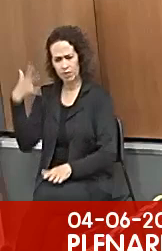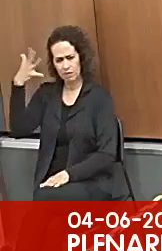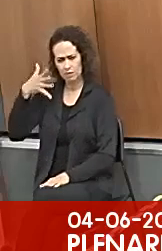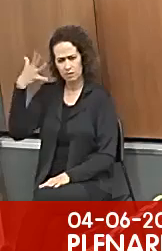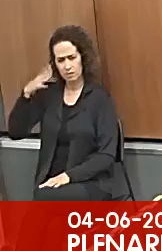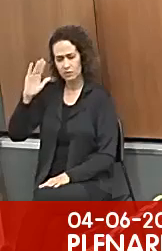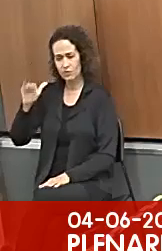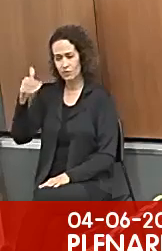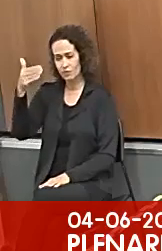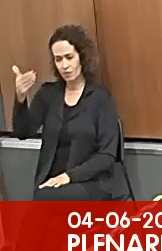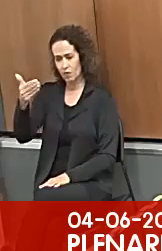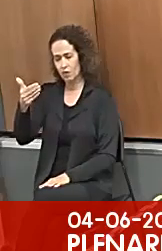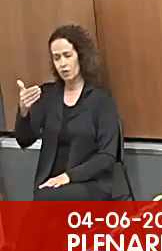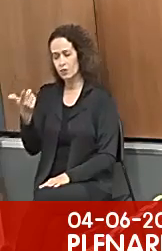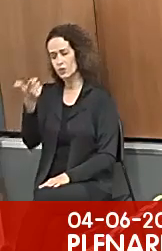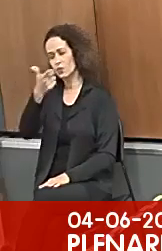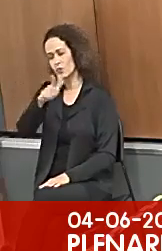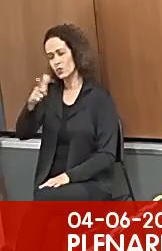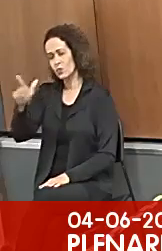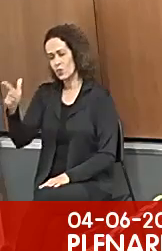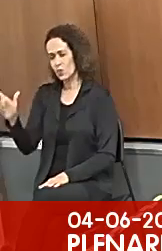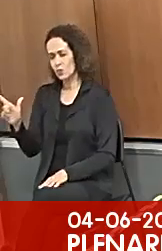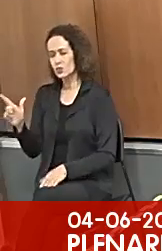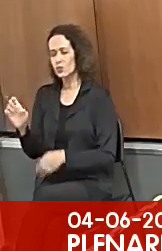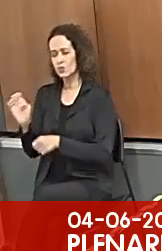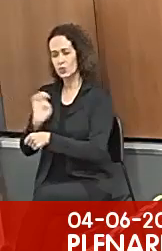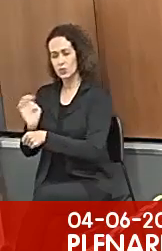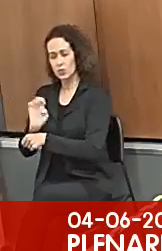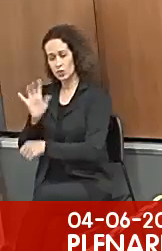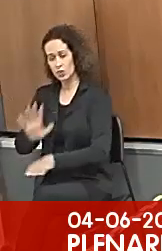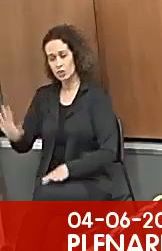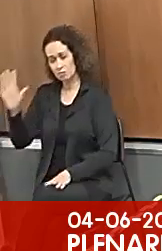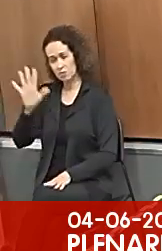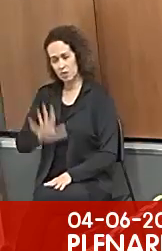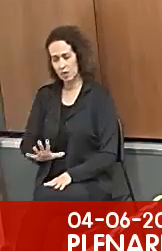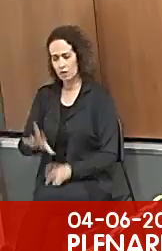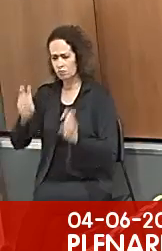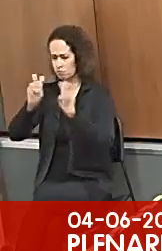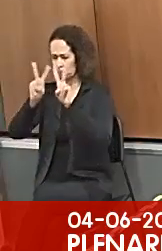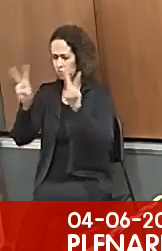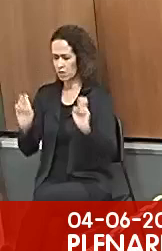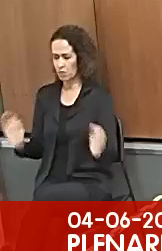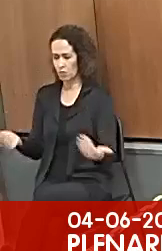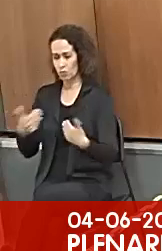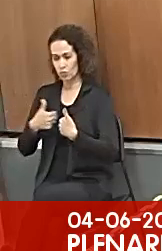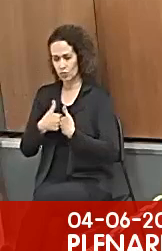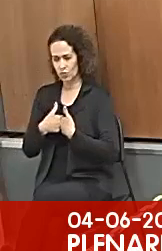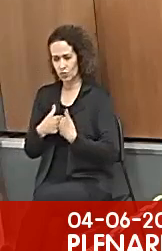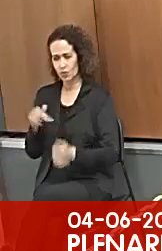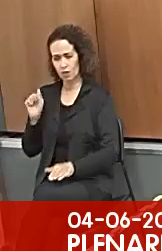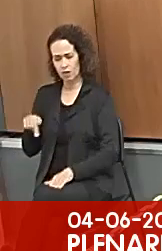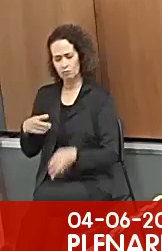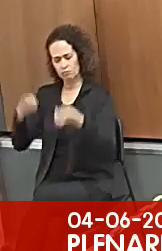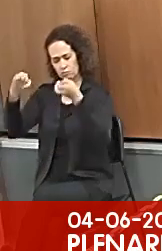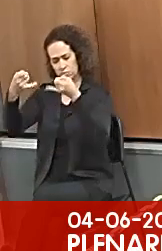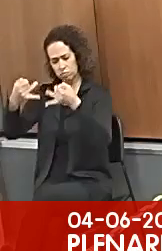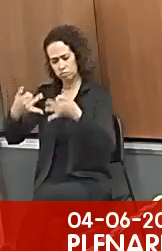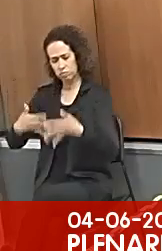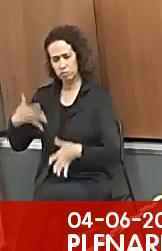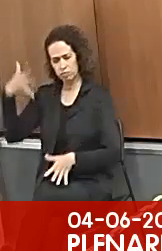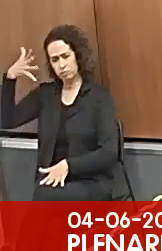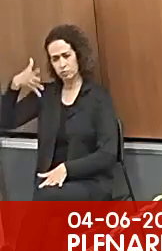de fora de Minas Gerais que vieram abordar o tema do autismo. Aqui nós tivemos